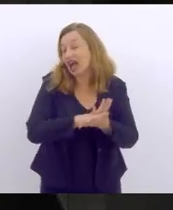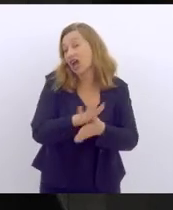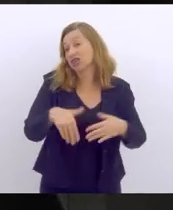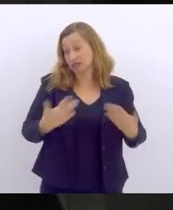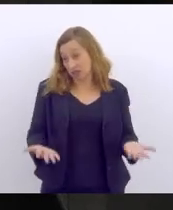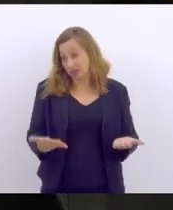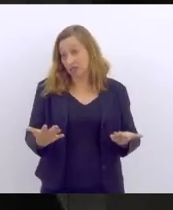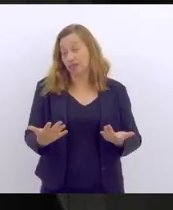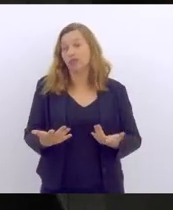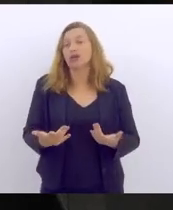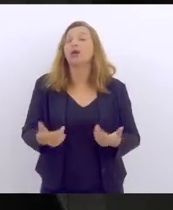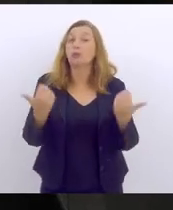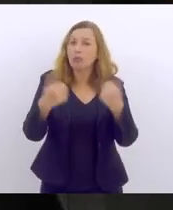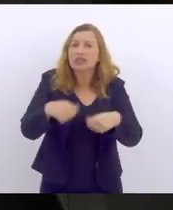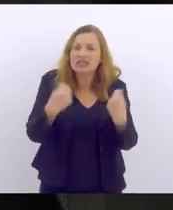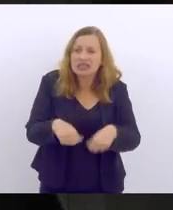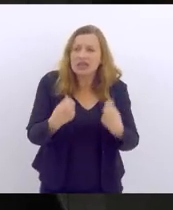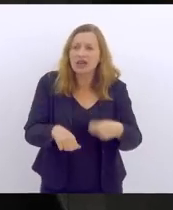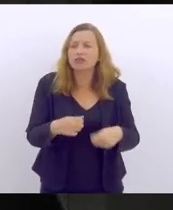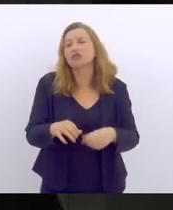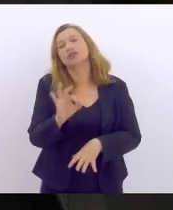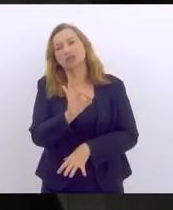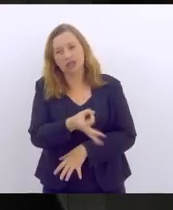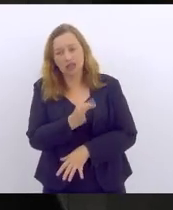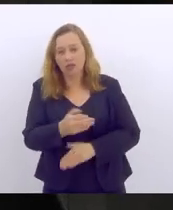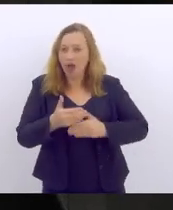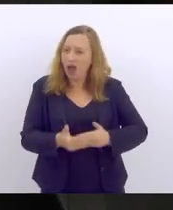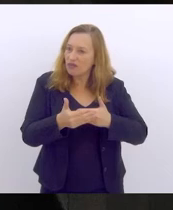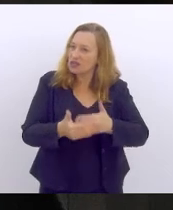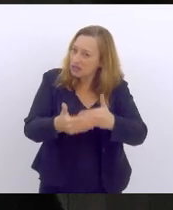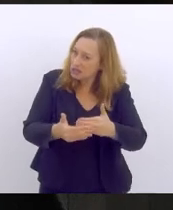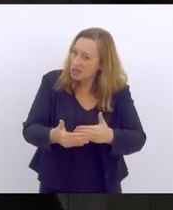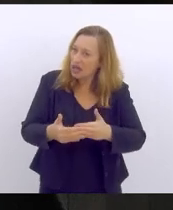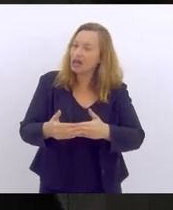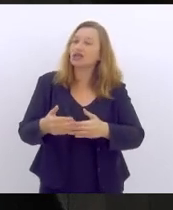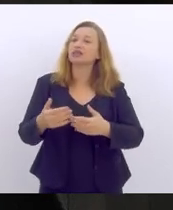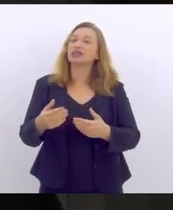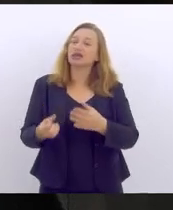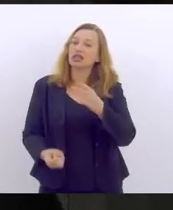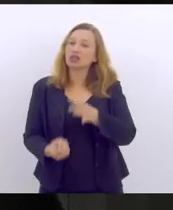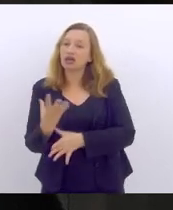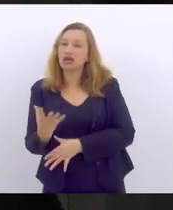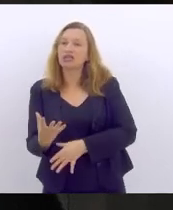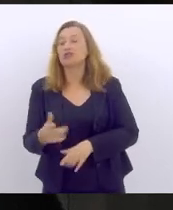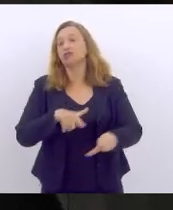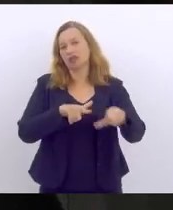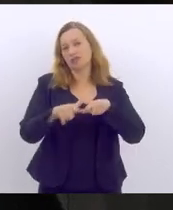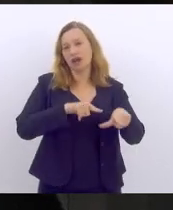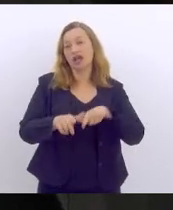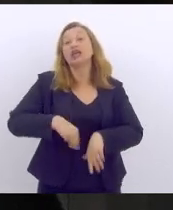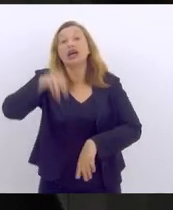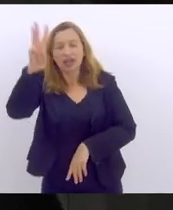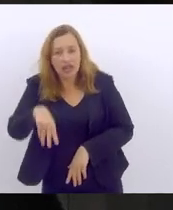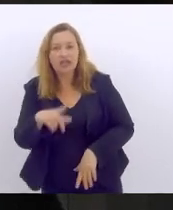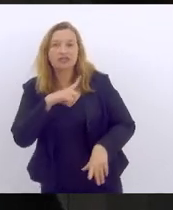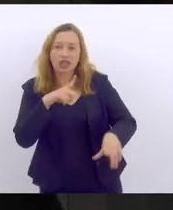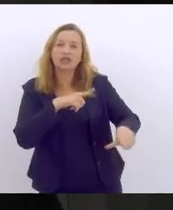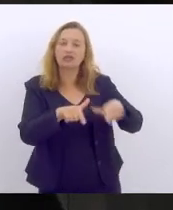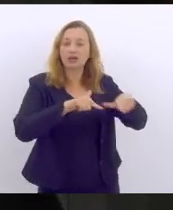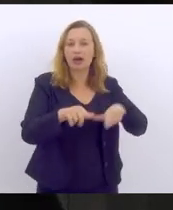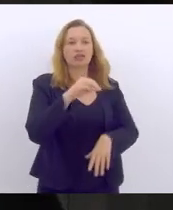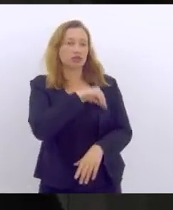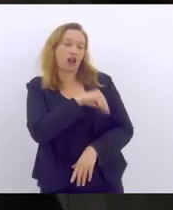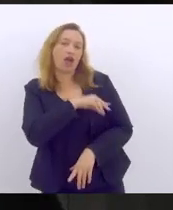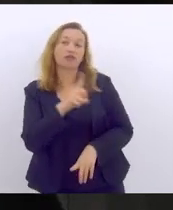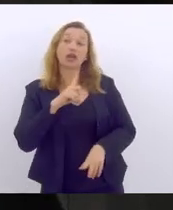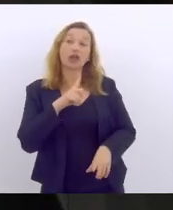enfrentamento a fome nós precisamos afinal de contas avançar na geração de empregos né Porque quem tem emprego tem renda regular